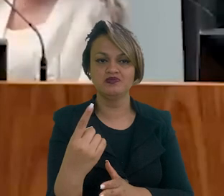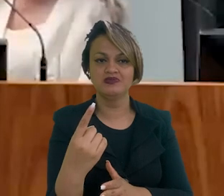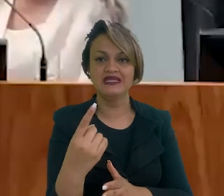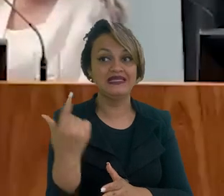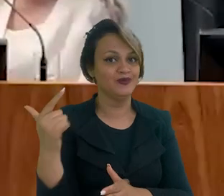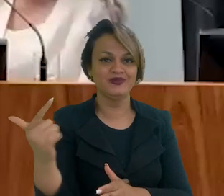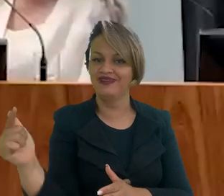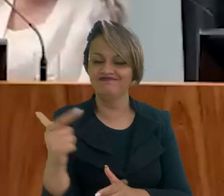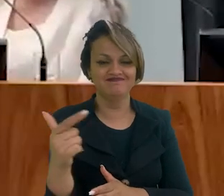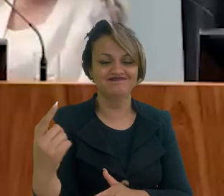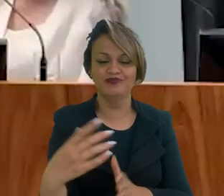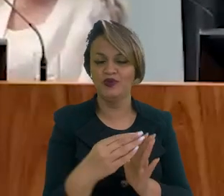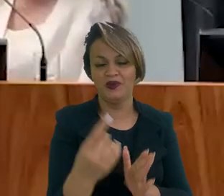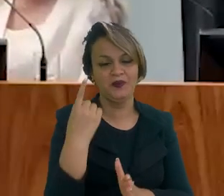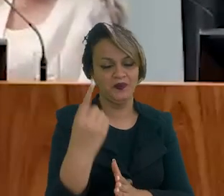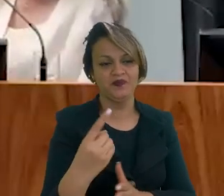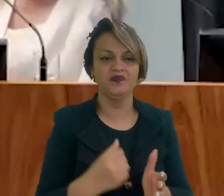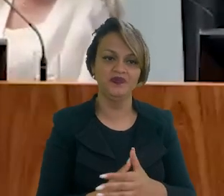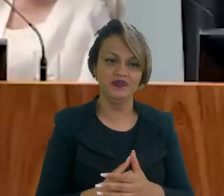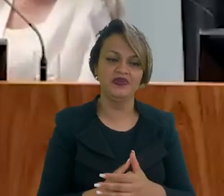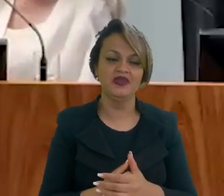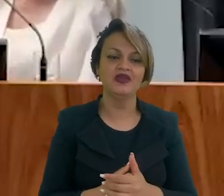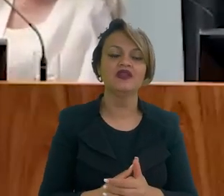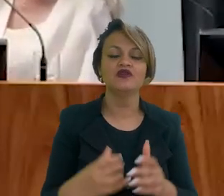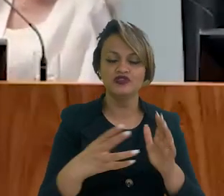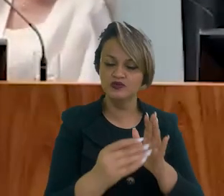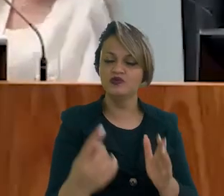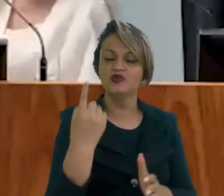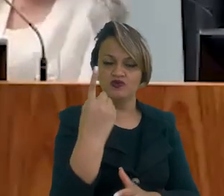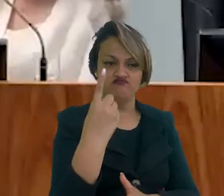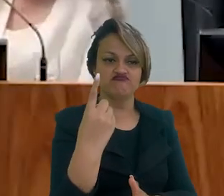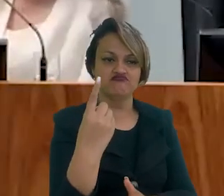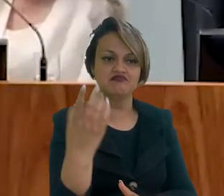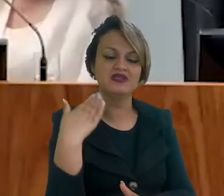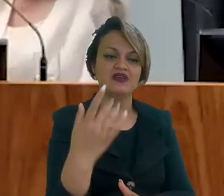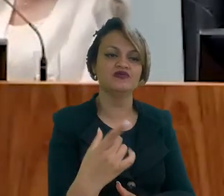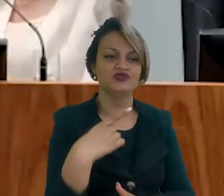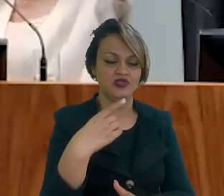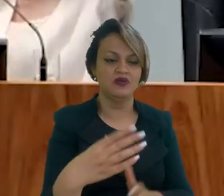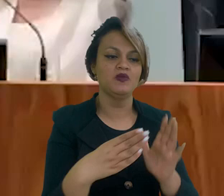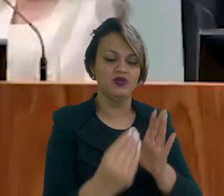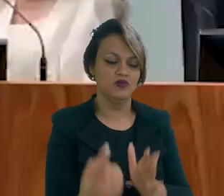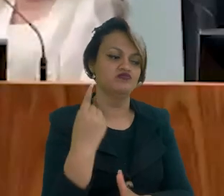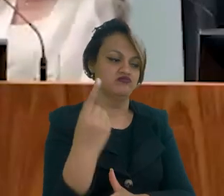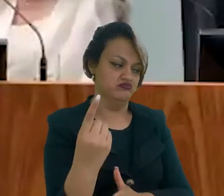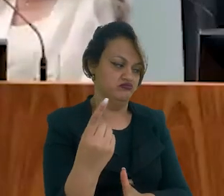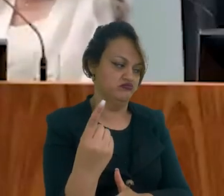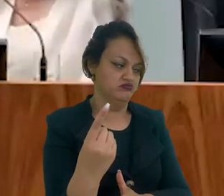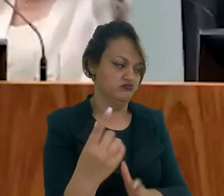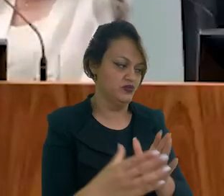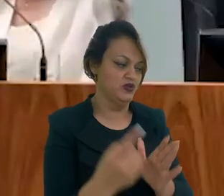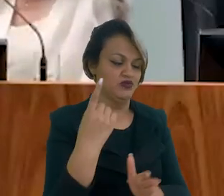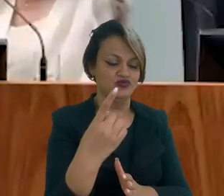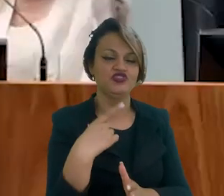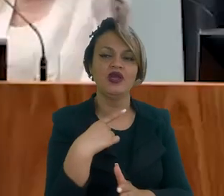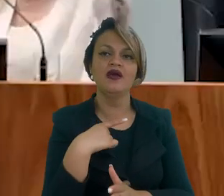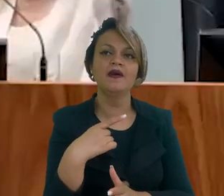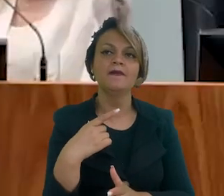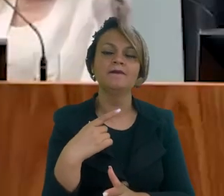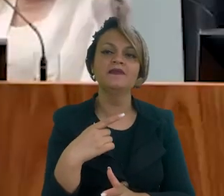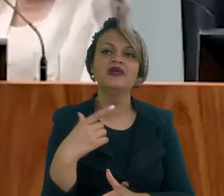a gente precisa de um modelo sólido não tenho dúvida nós tínhamos um modelo